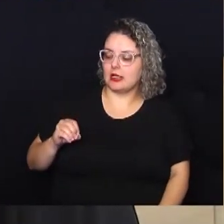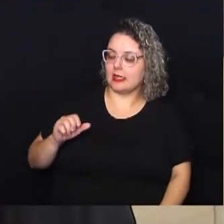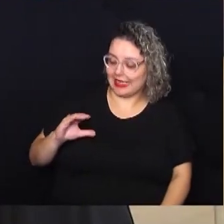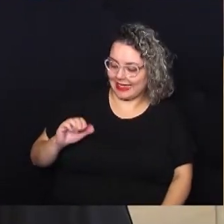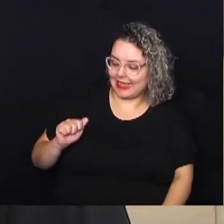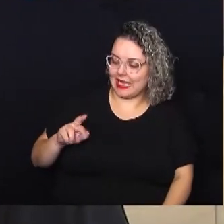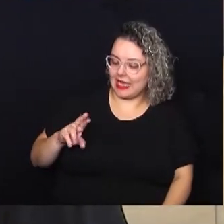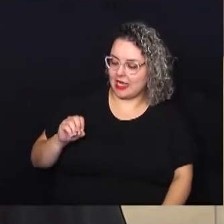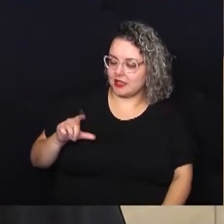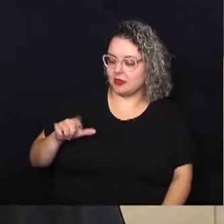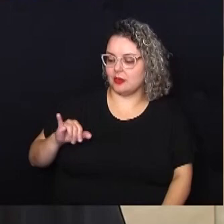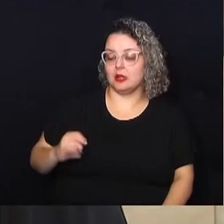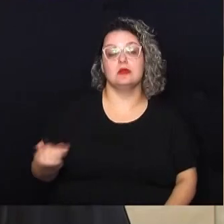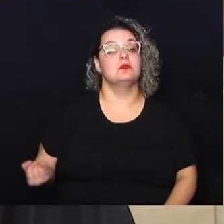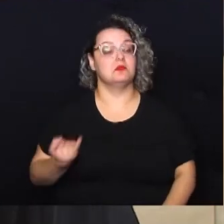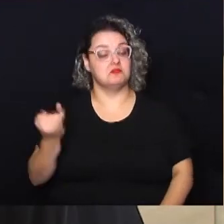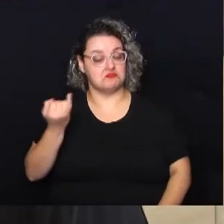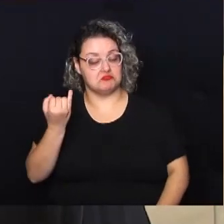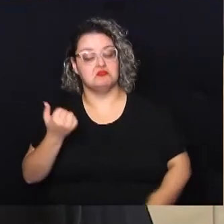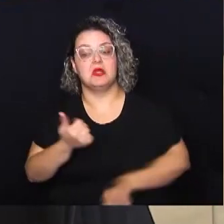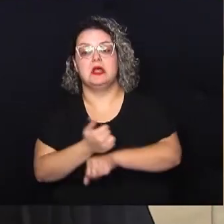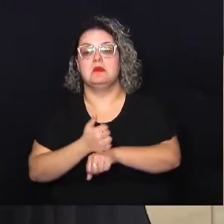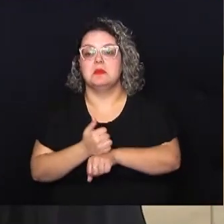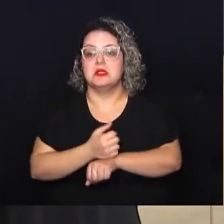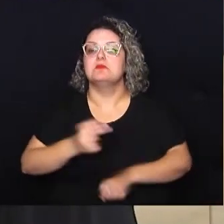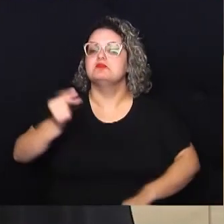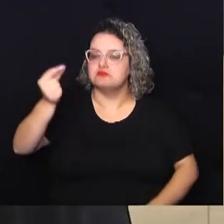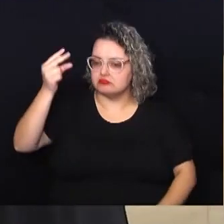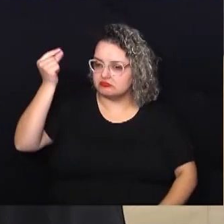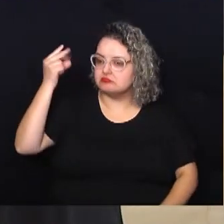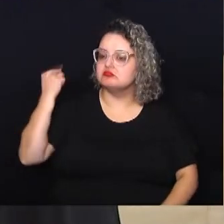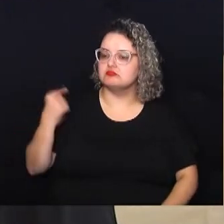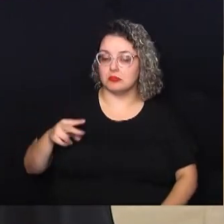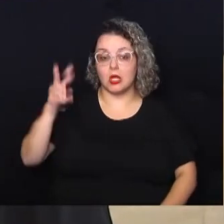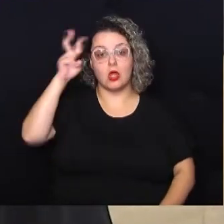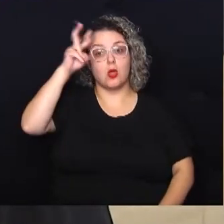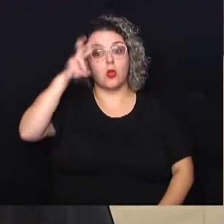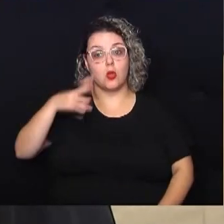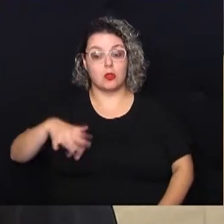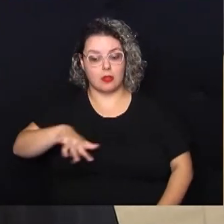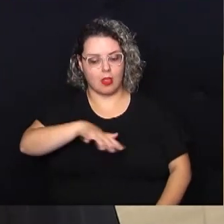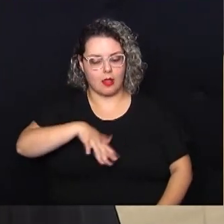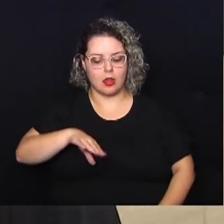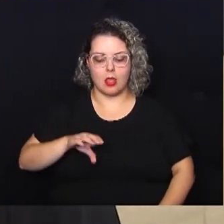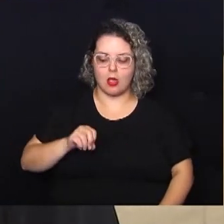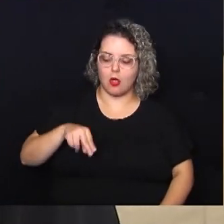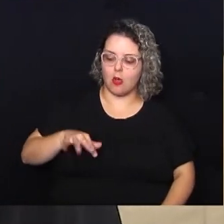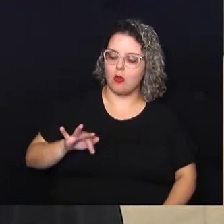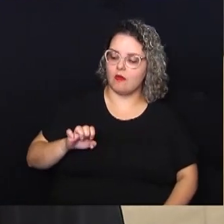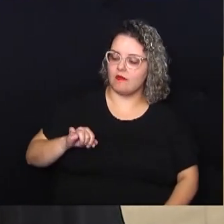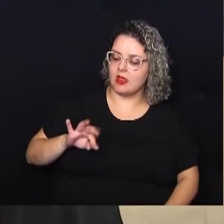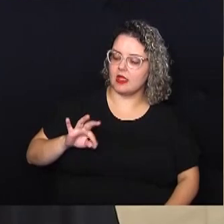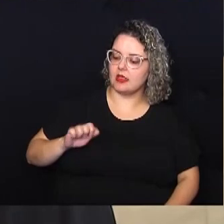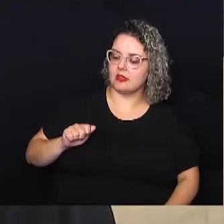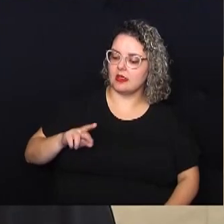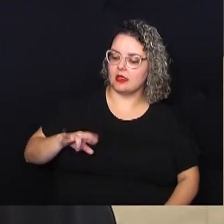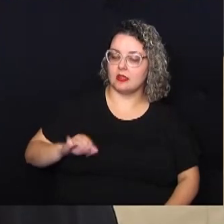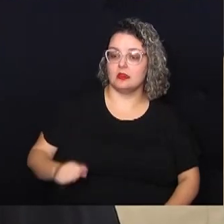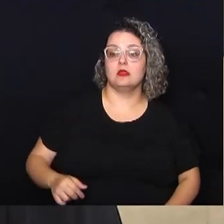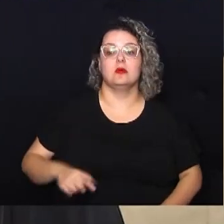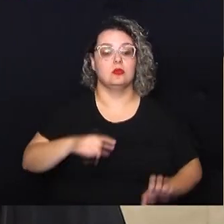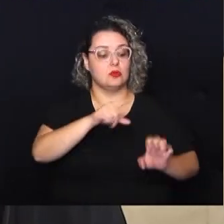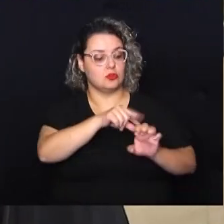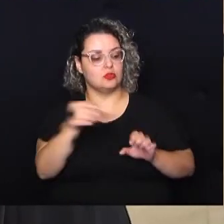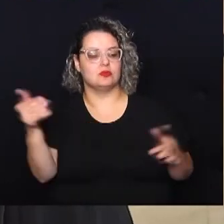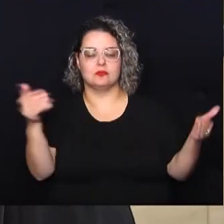de extrema relevância, né? Uma profissional que já tem aí sua história na confeitaria, então os empreendedores e os participantes